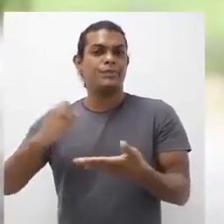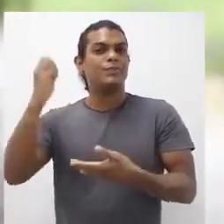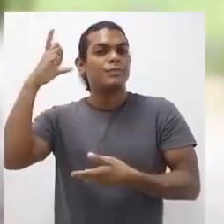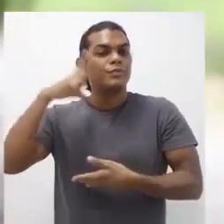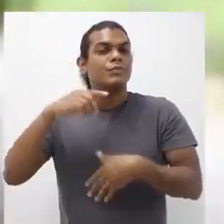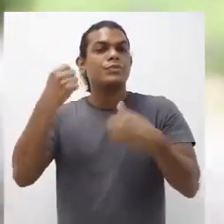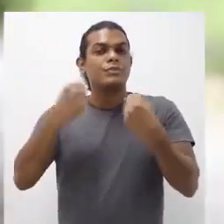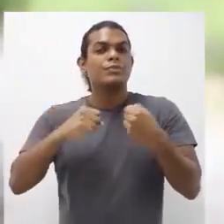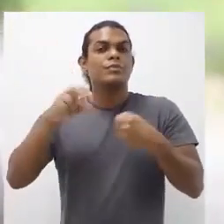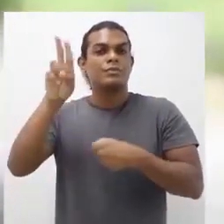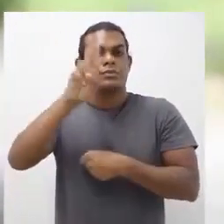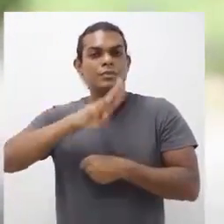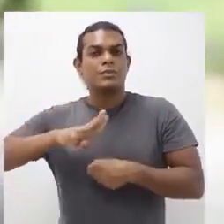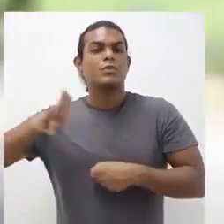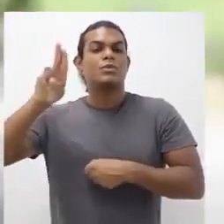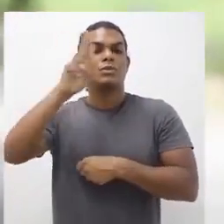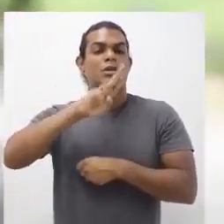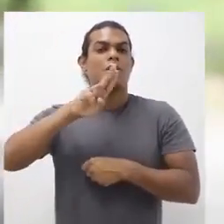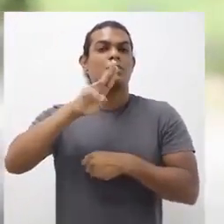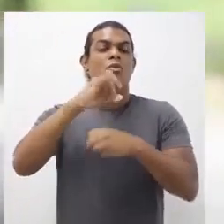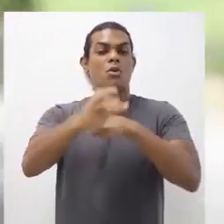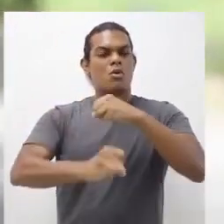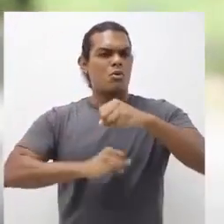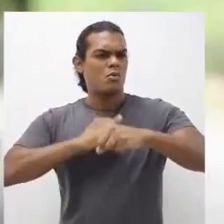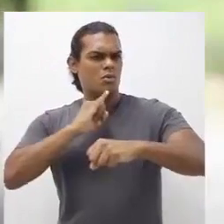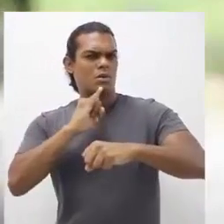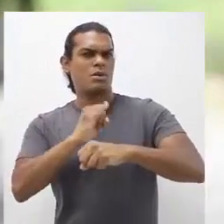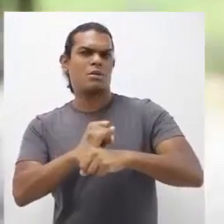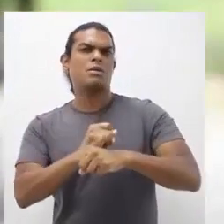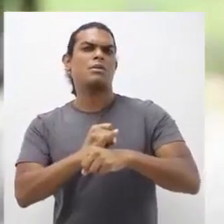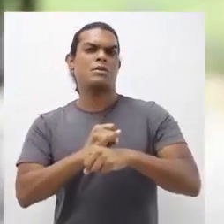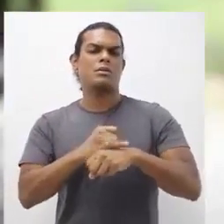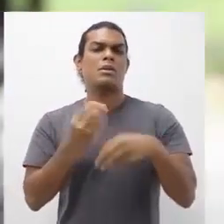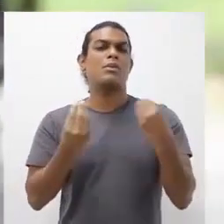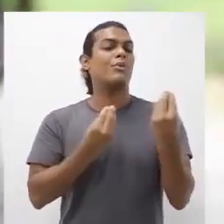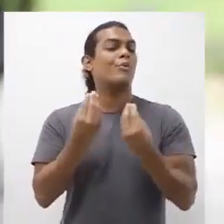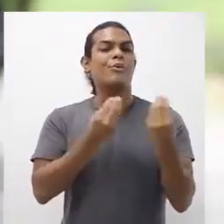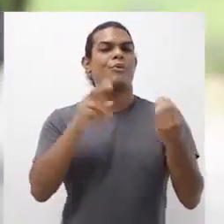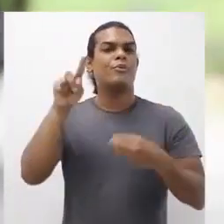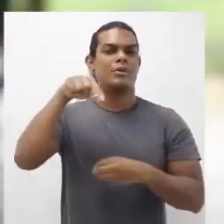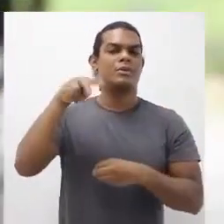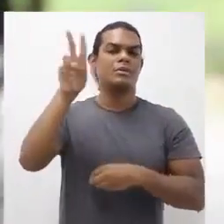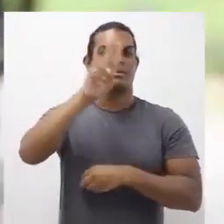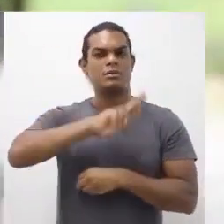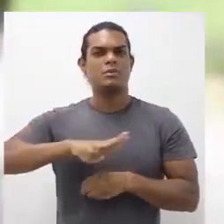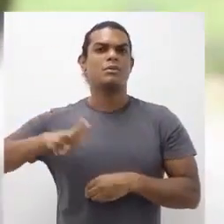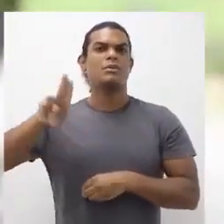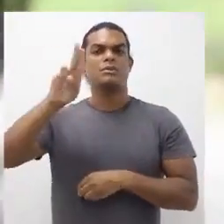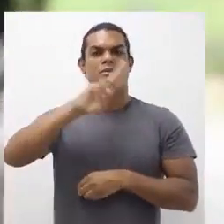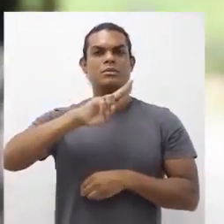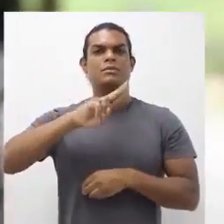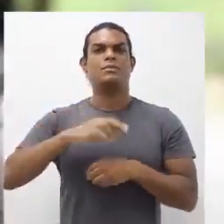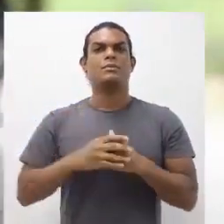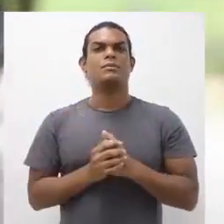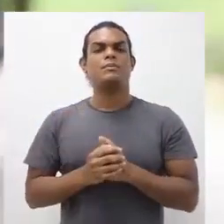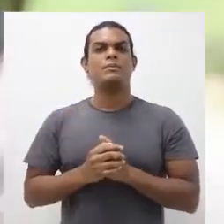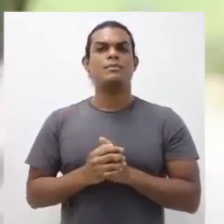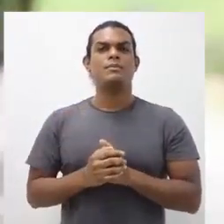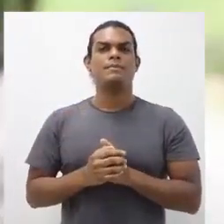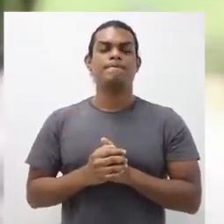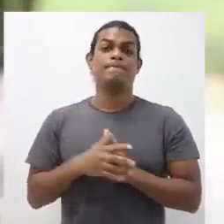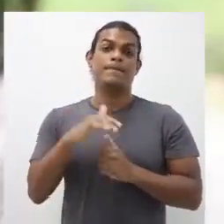eles podem ser utilizados tanto de forma online e offline e como é que seria esse uso. Por exemplo, quando